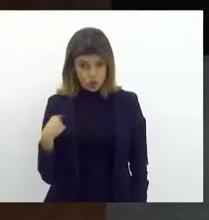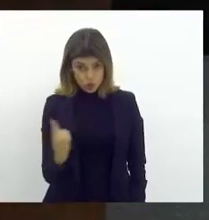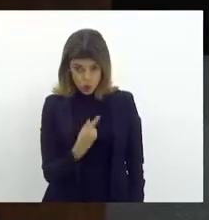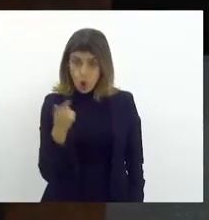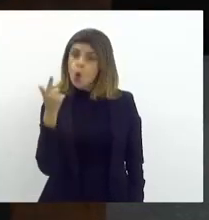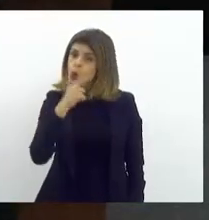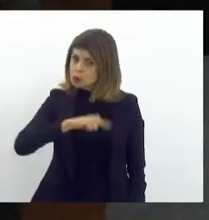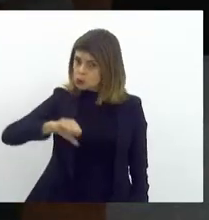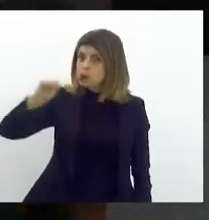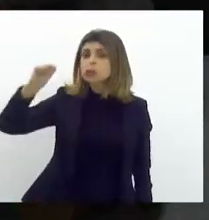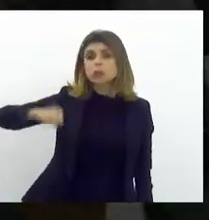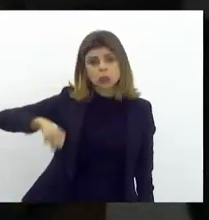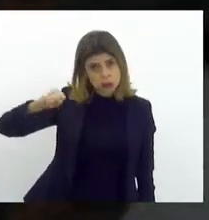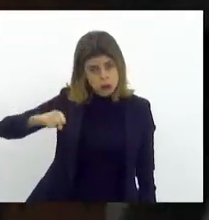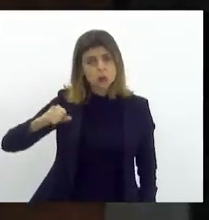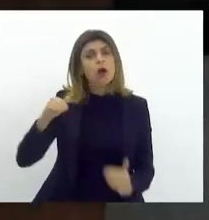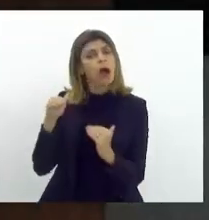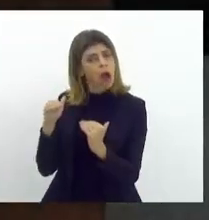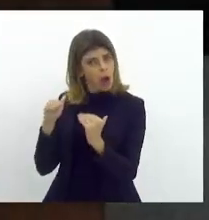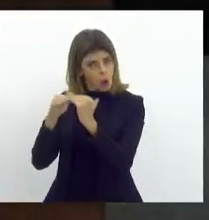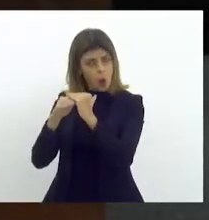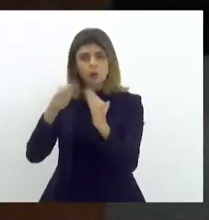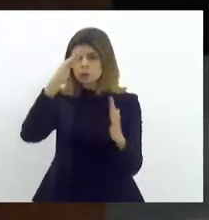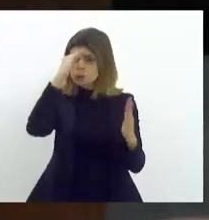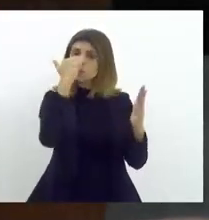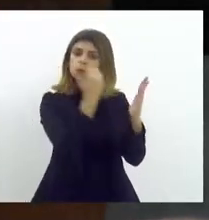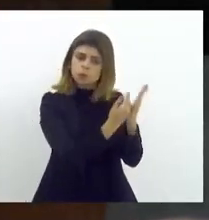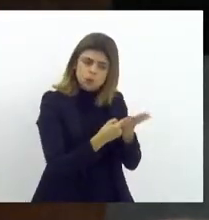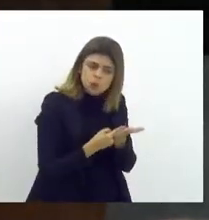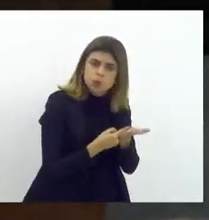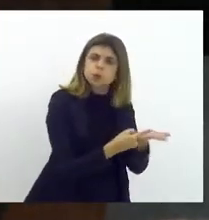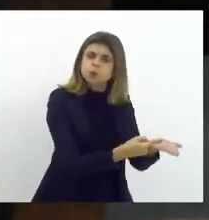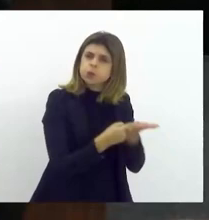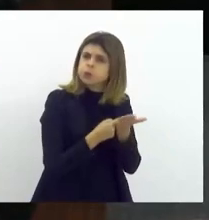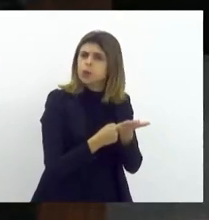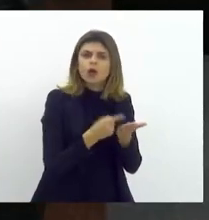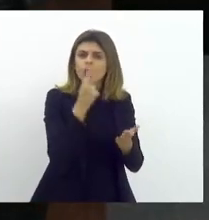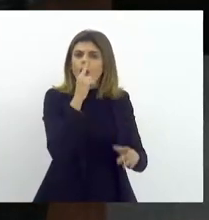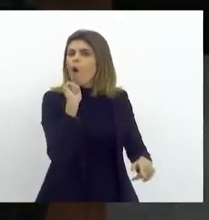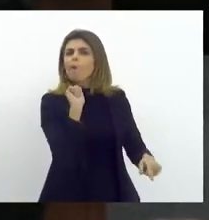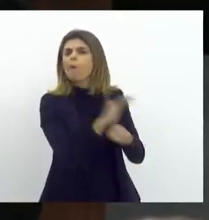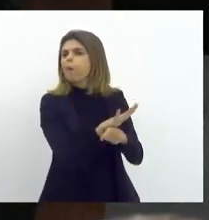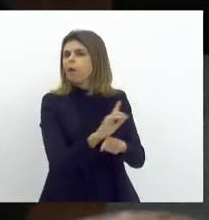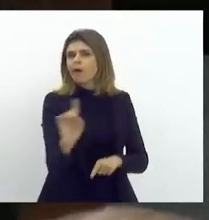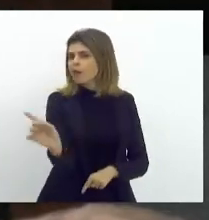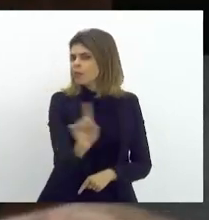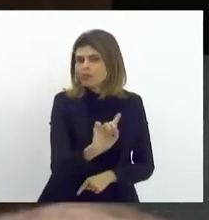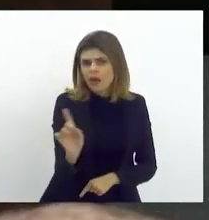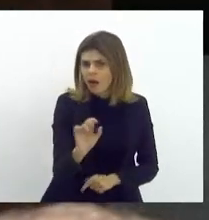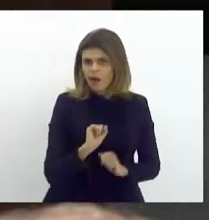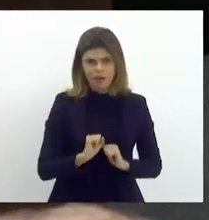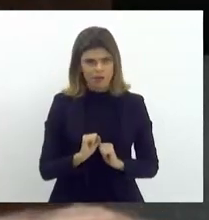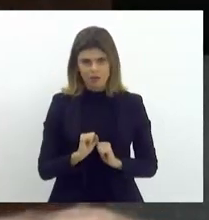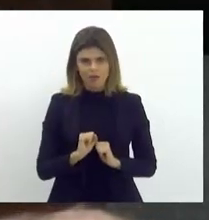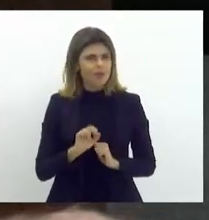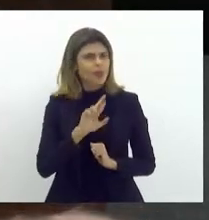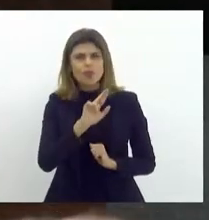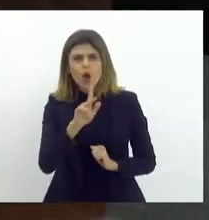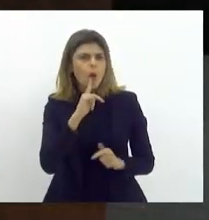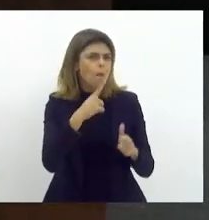sim um acordo com base nesse acordo nós não estamos obstruindo não Estamos levantando a questão